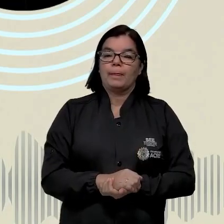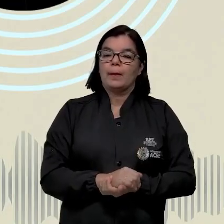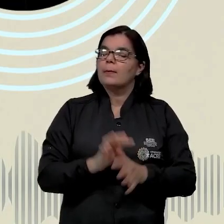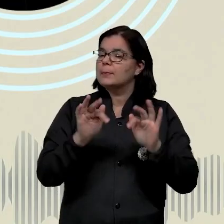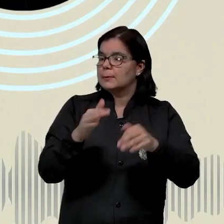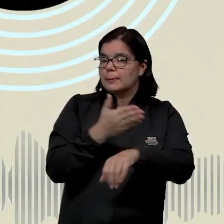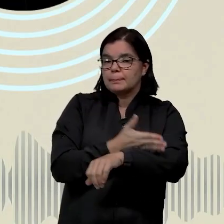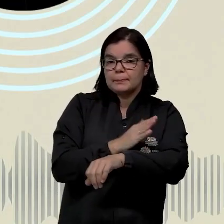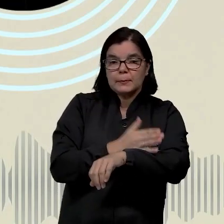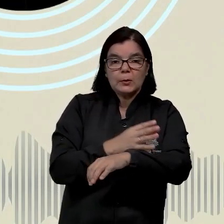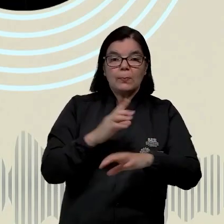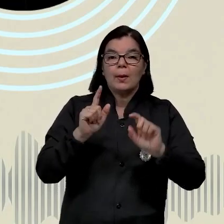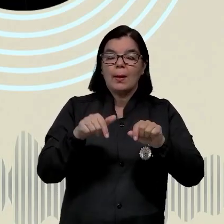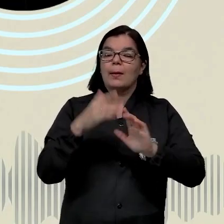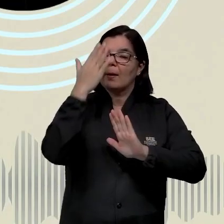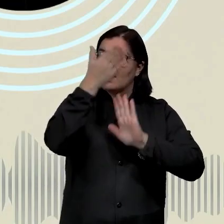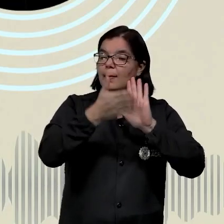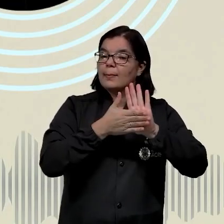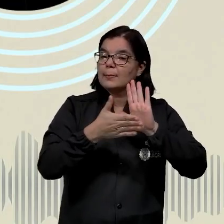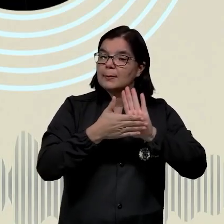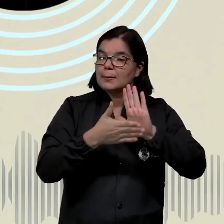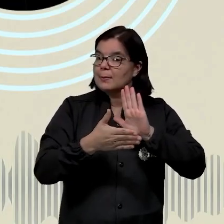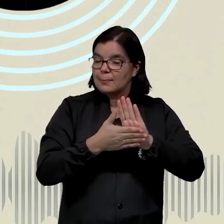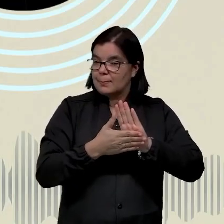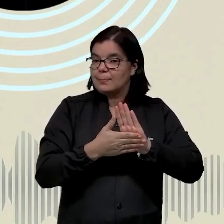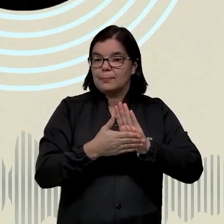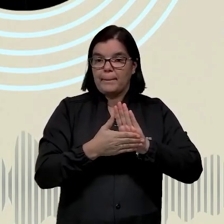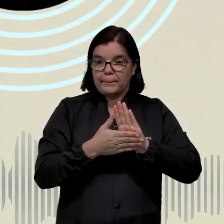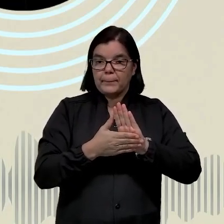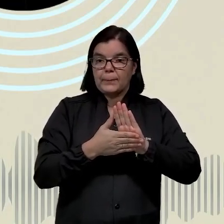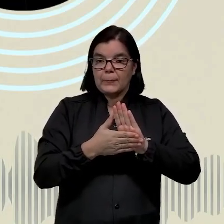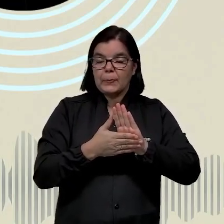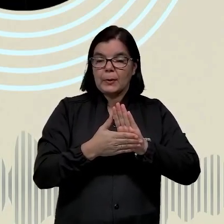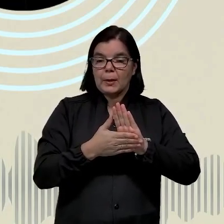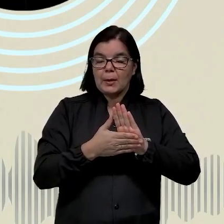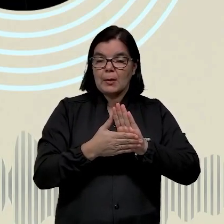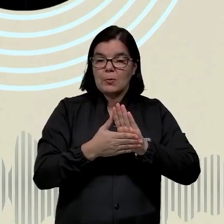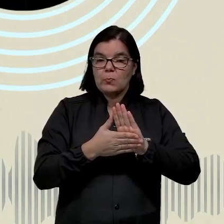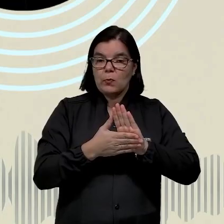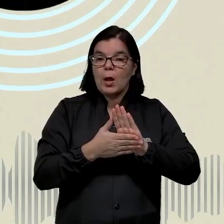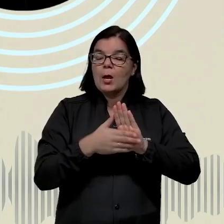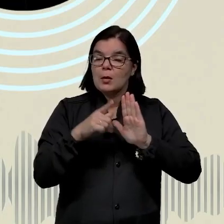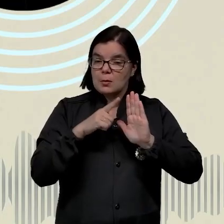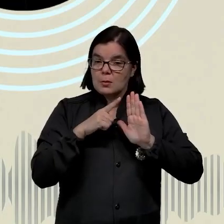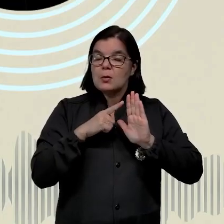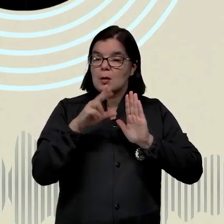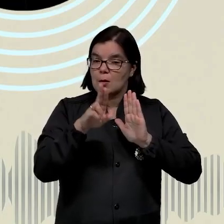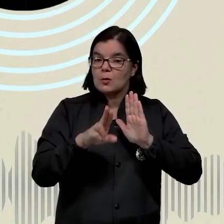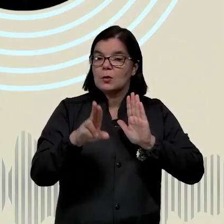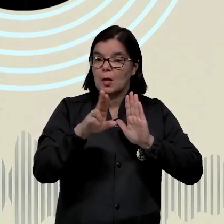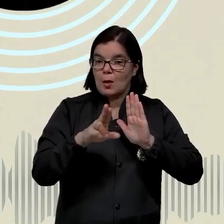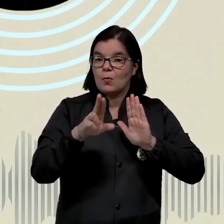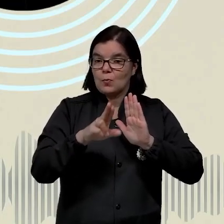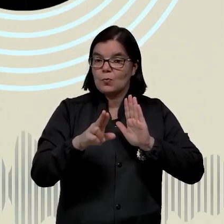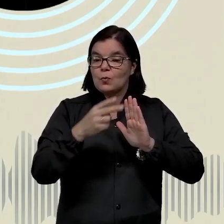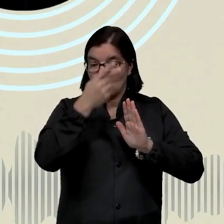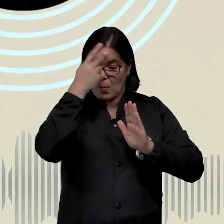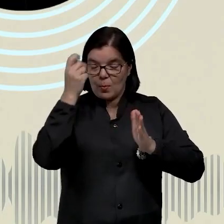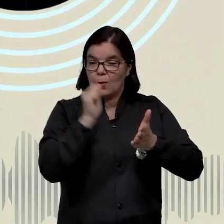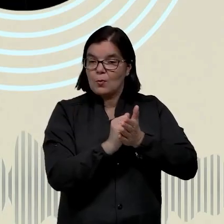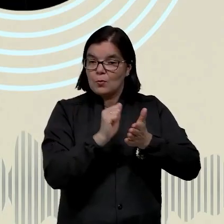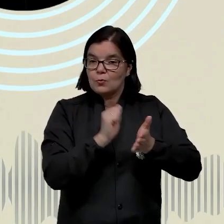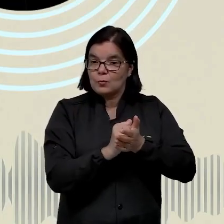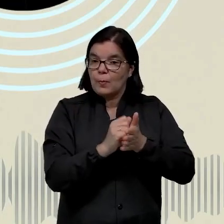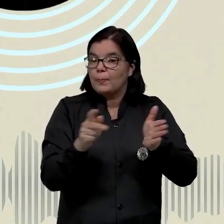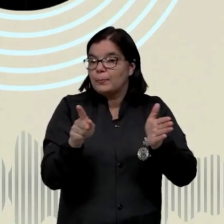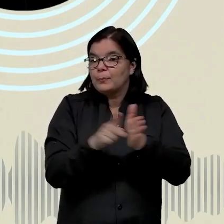a finalidade de tudo isso, dessa formalidade, né, da autoria, é provar que você é autor dessa